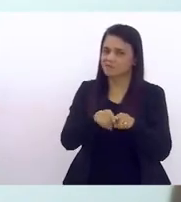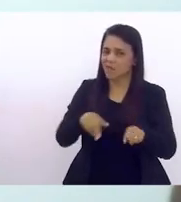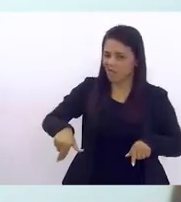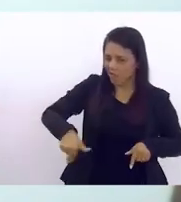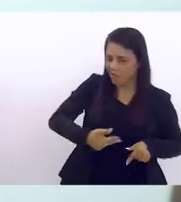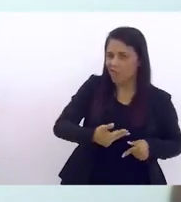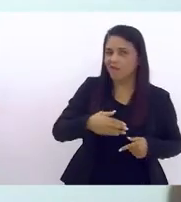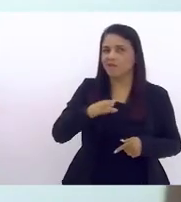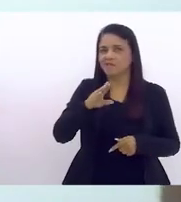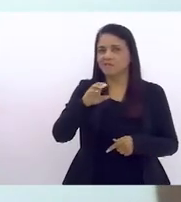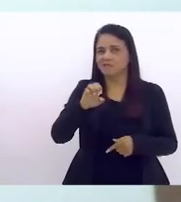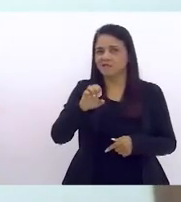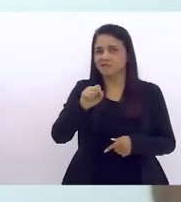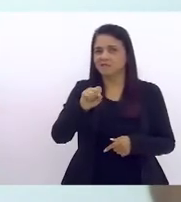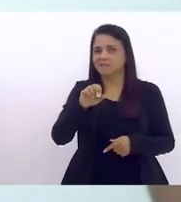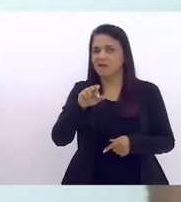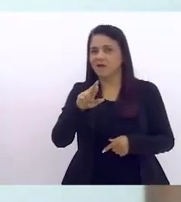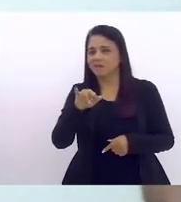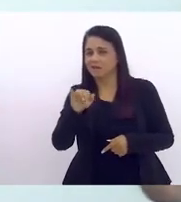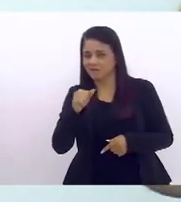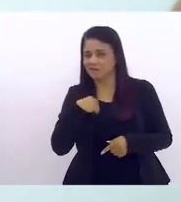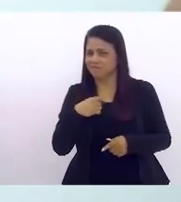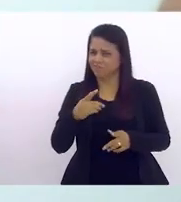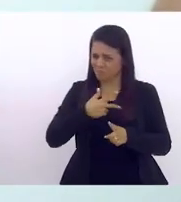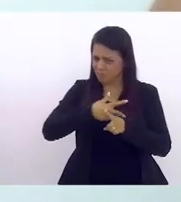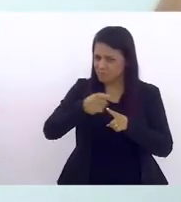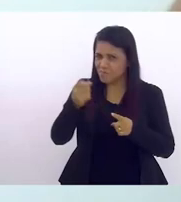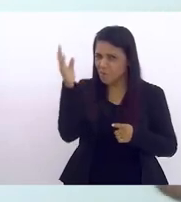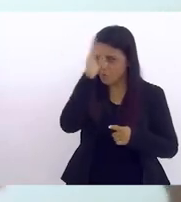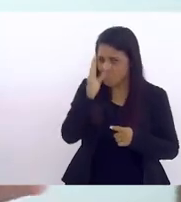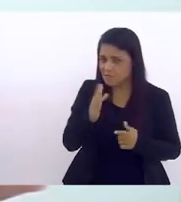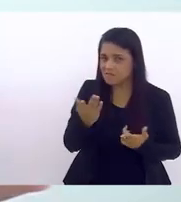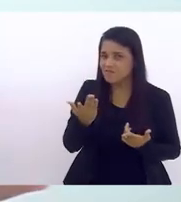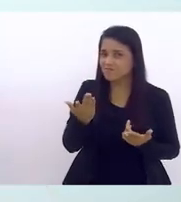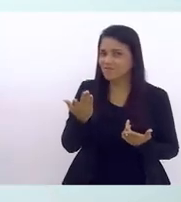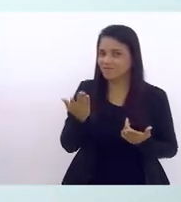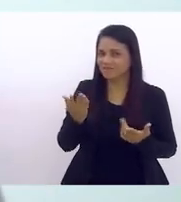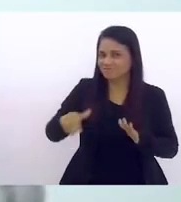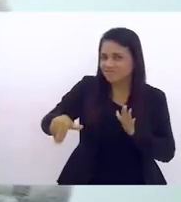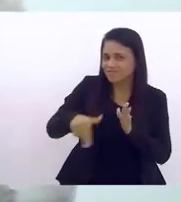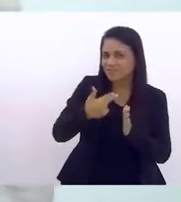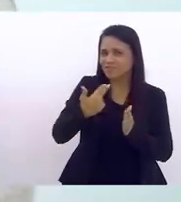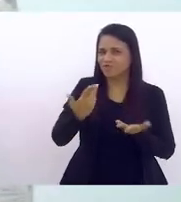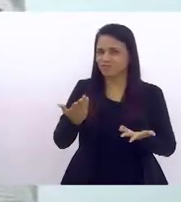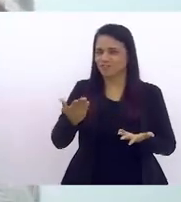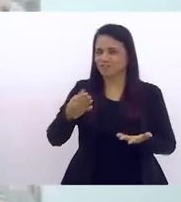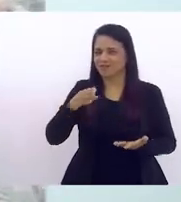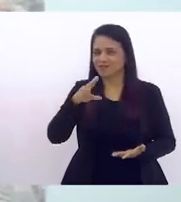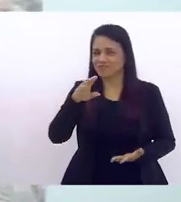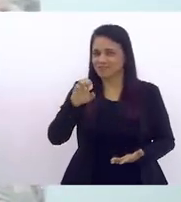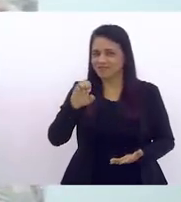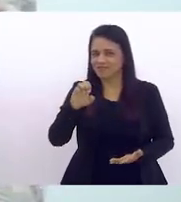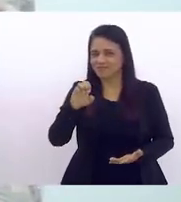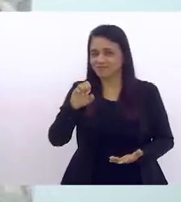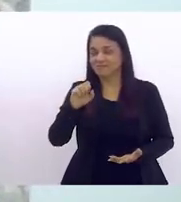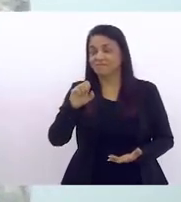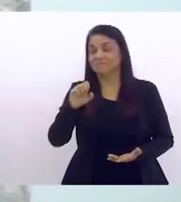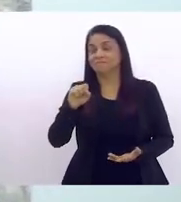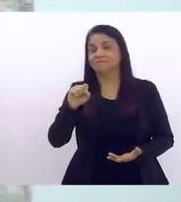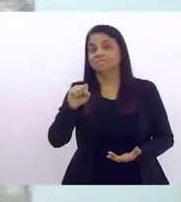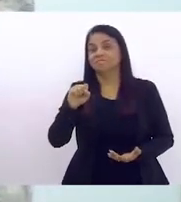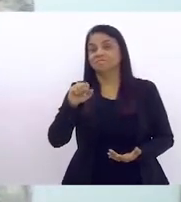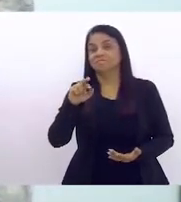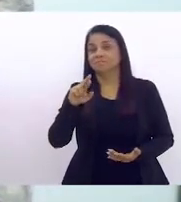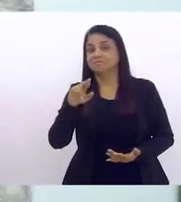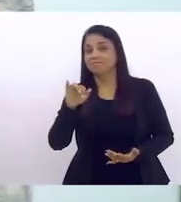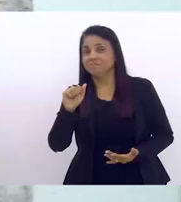é campeão de cesarianas à toa, do nada. Claro, tem. Mas aí, então,